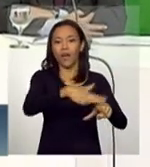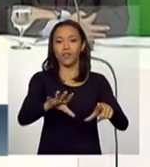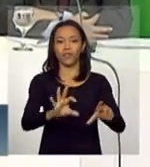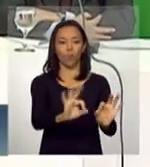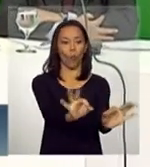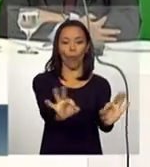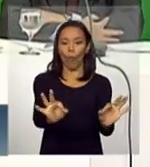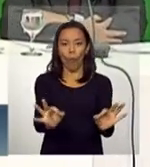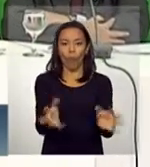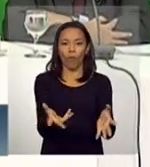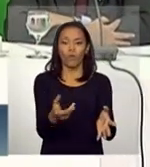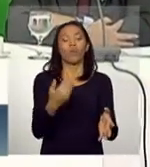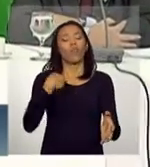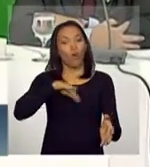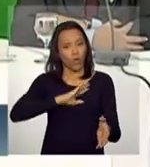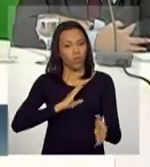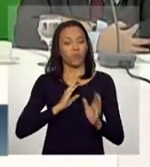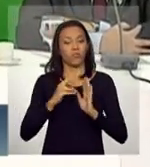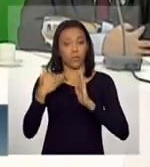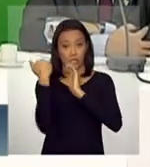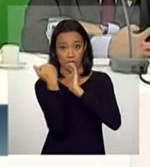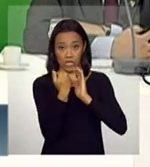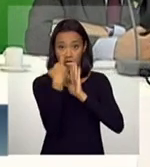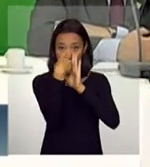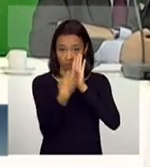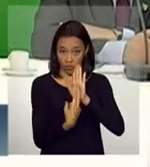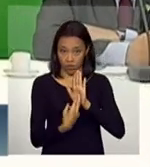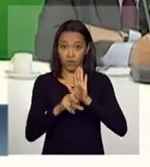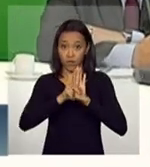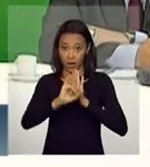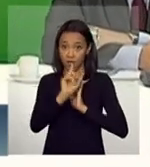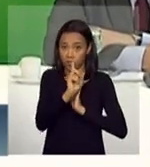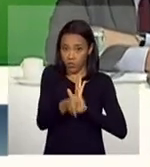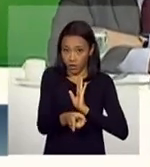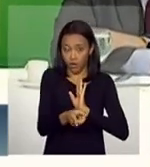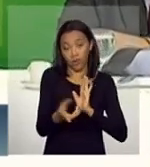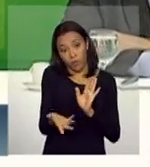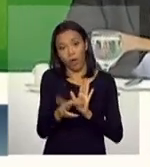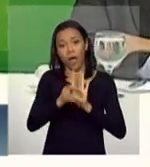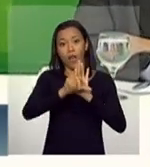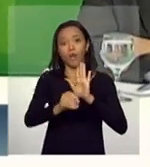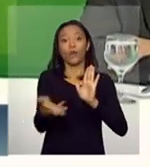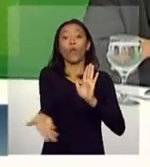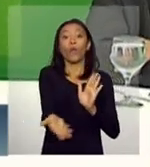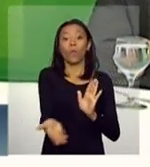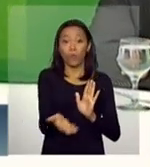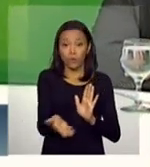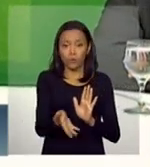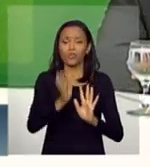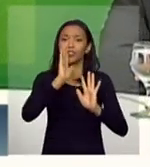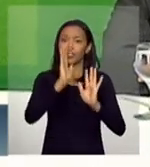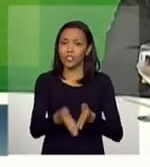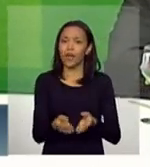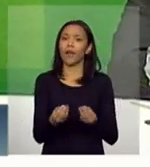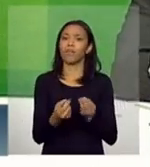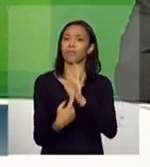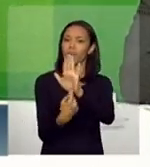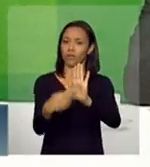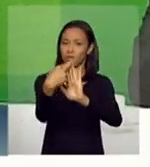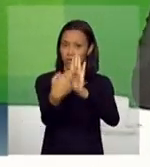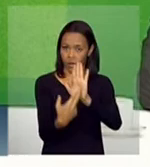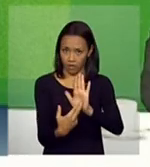cumprir rigorosamente o que a lei estabelecer. Aliás, a lei atual já estabelece regras nesse